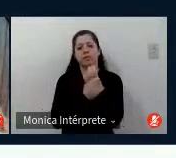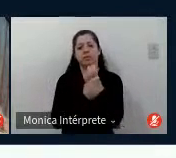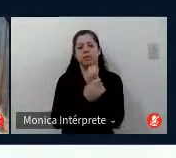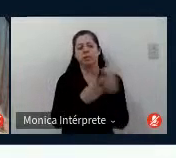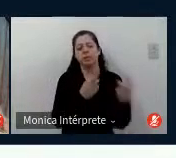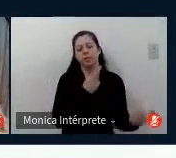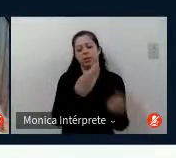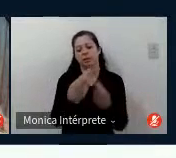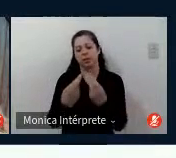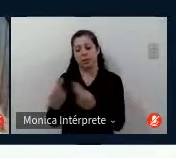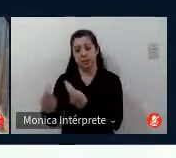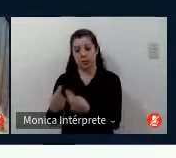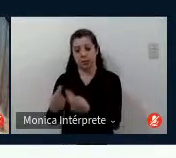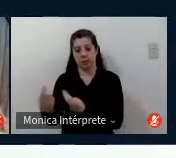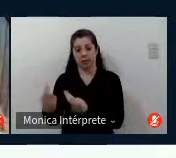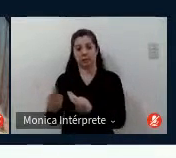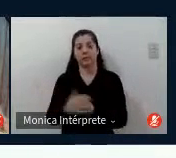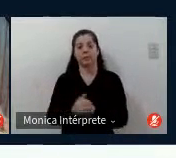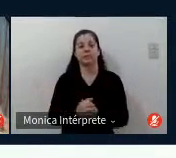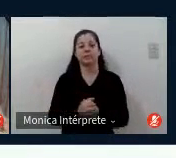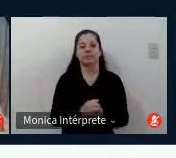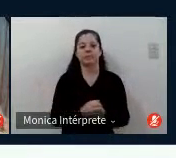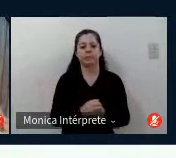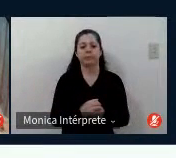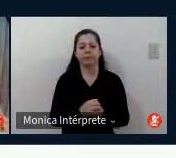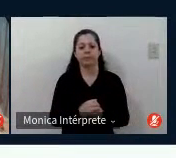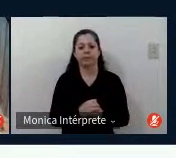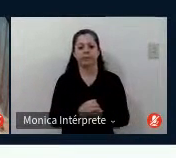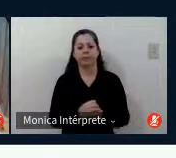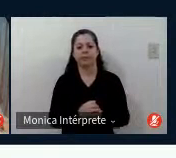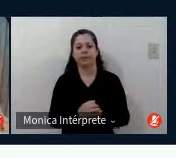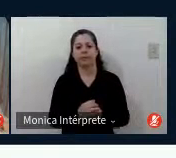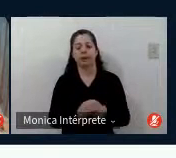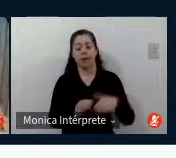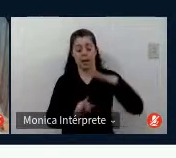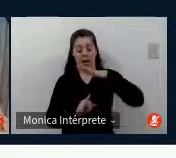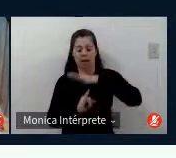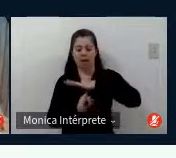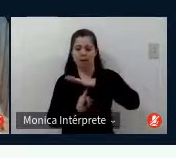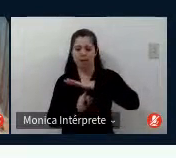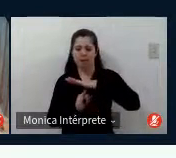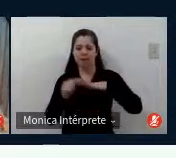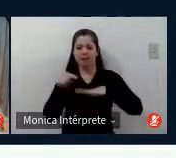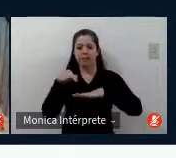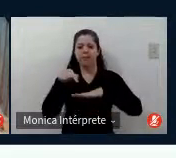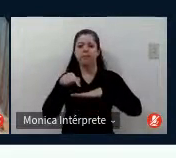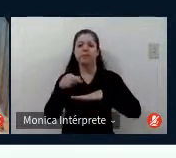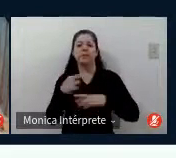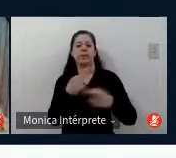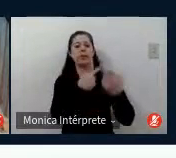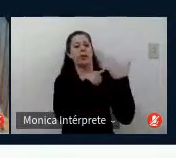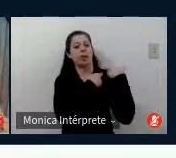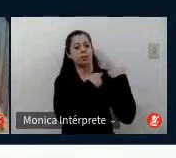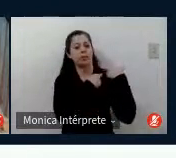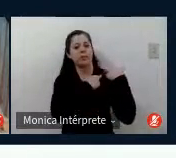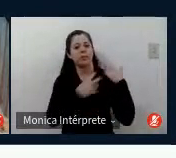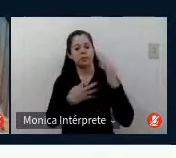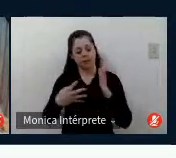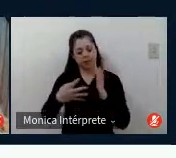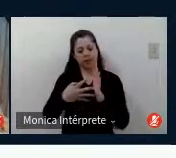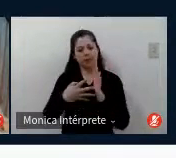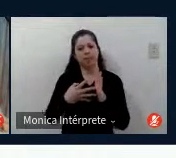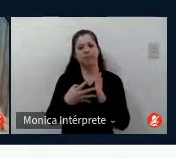IFRS, ele tem o papel articulador, né, de tecer essa teia das redes.